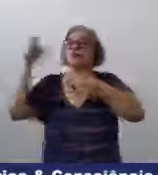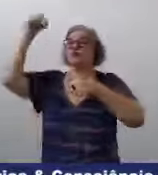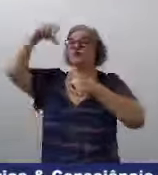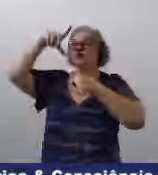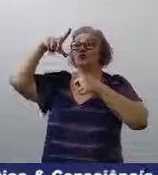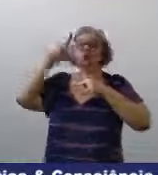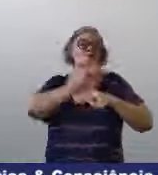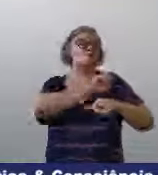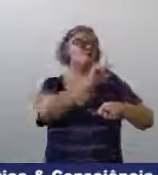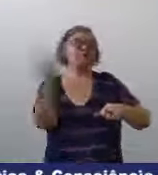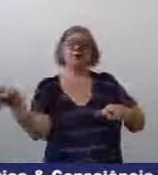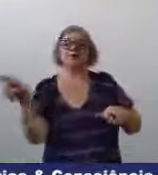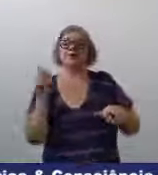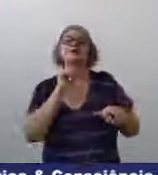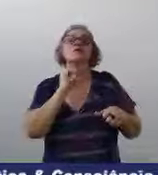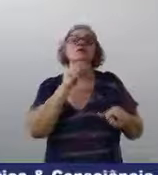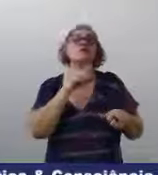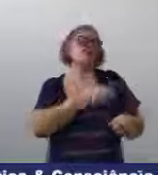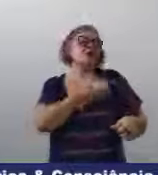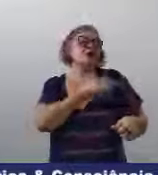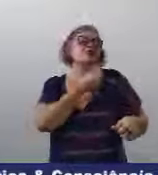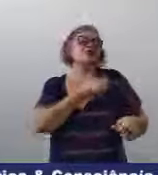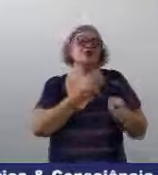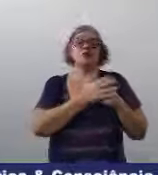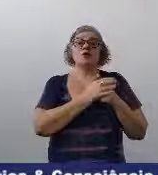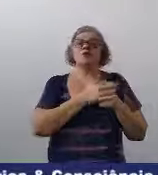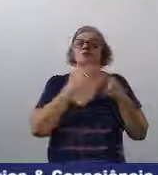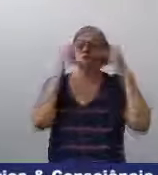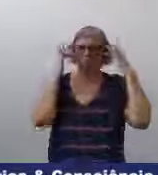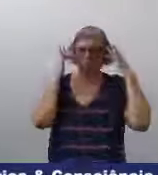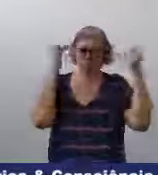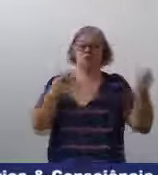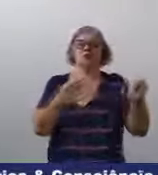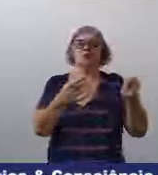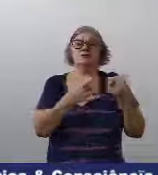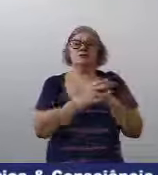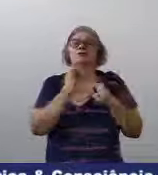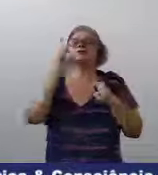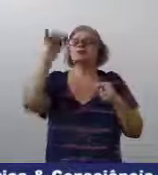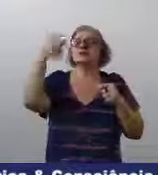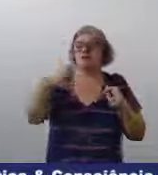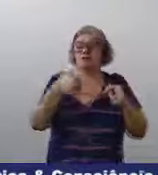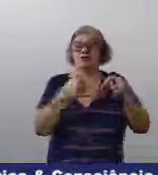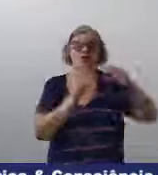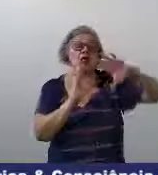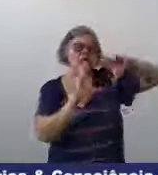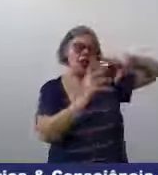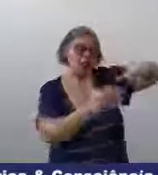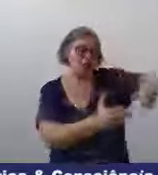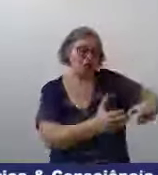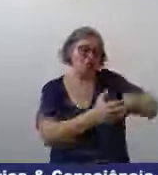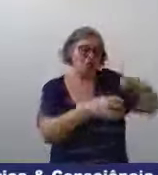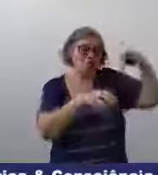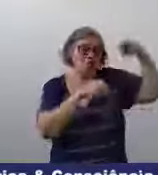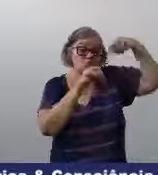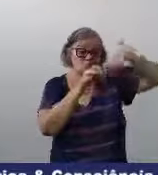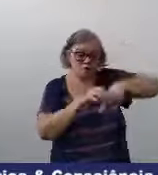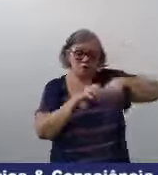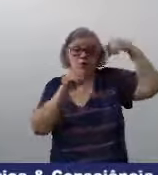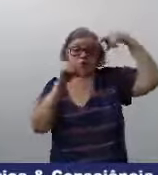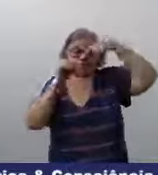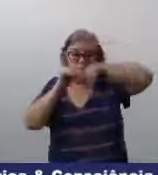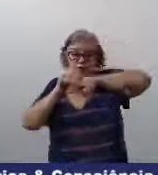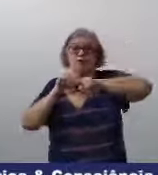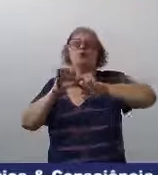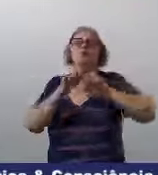mais perto e mais longe do Sol, não haveria condições de vida como nós a entendemos. Se não houvesse um filtro na camada de ozônio,